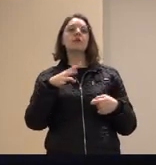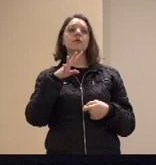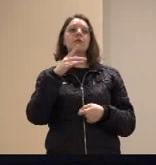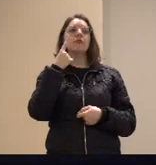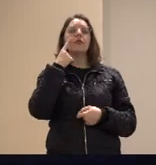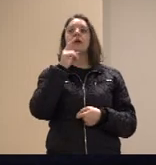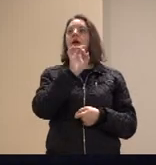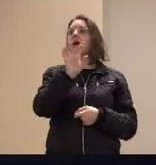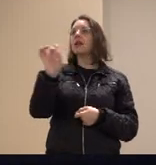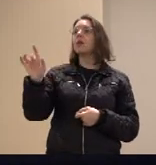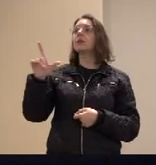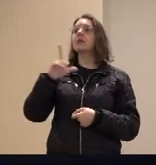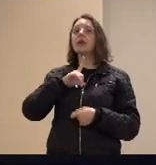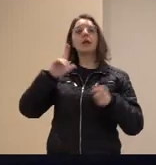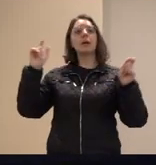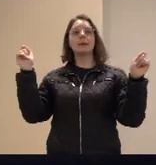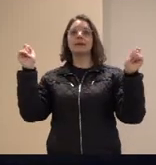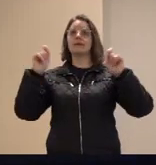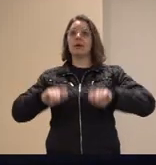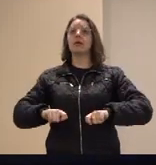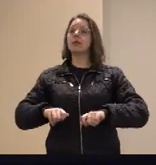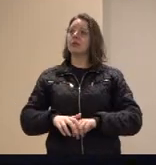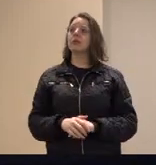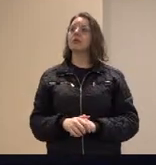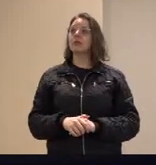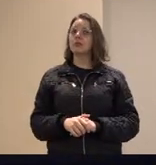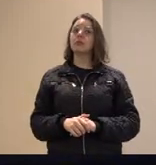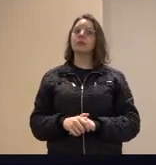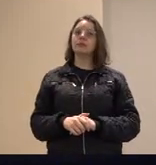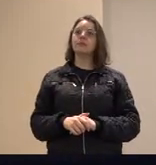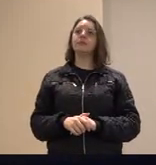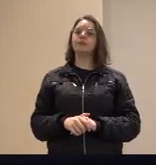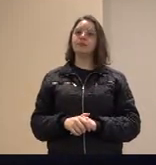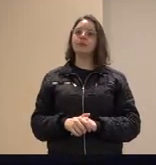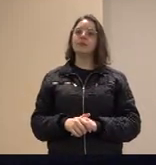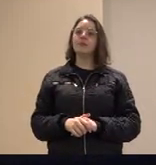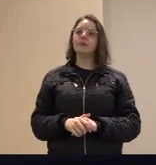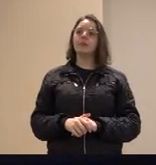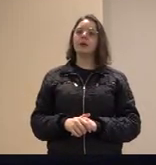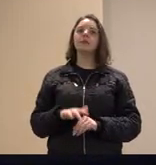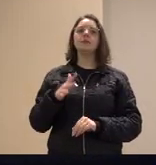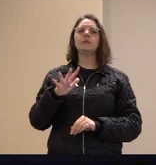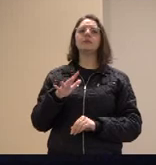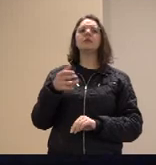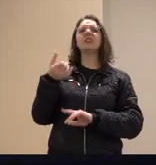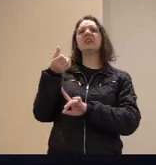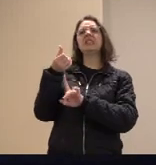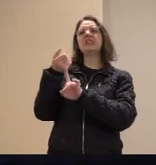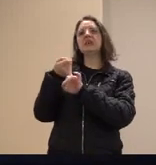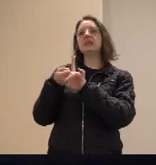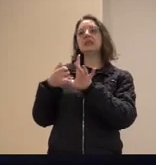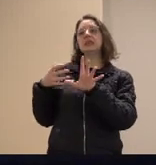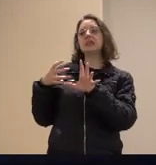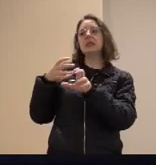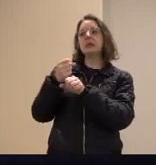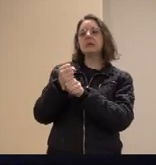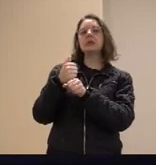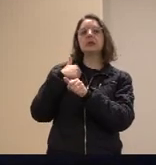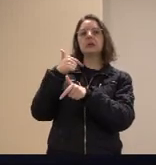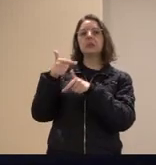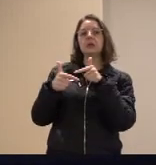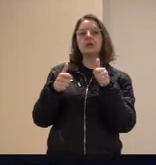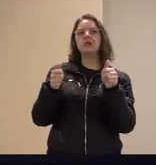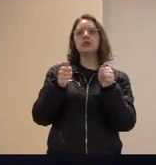potencialidades. Eu tenho, nesses últimos 6 meses, desempenhado um papel na Corregedoria